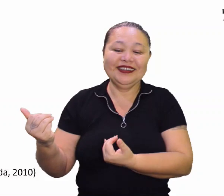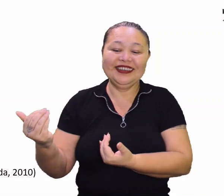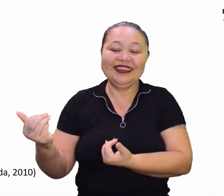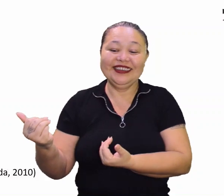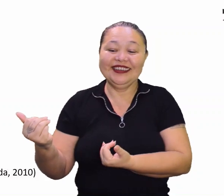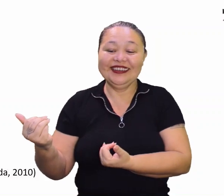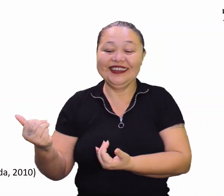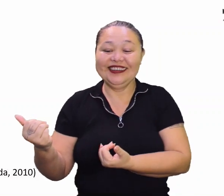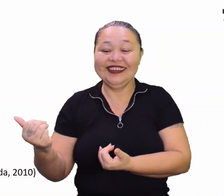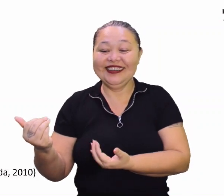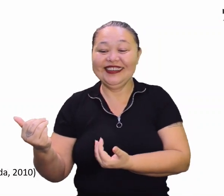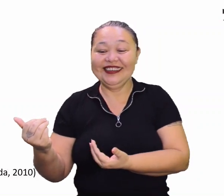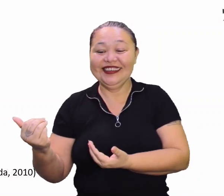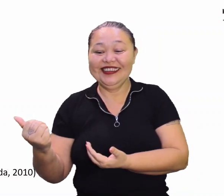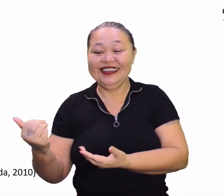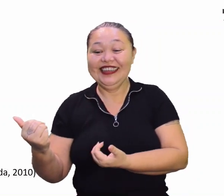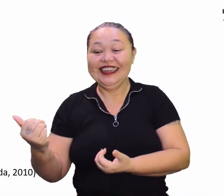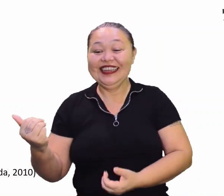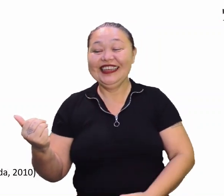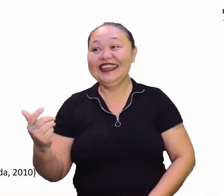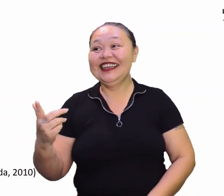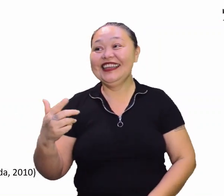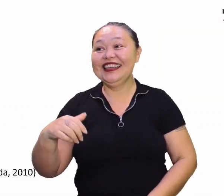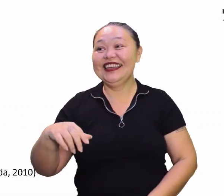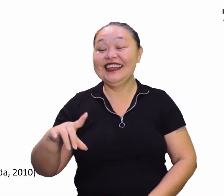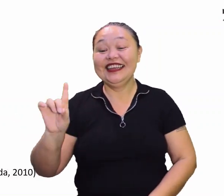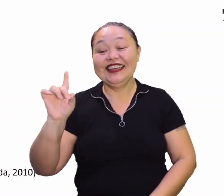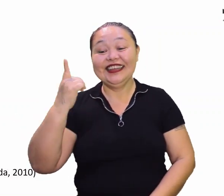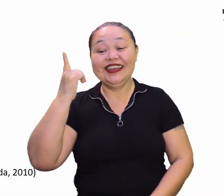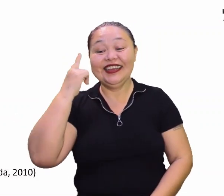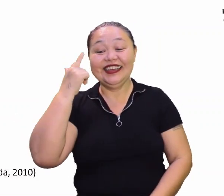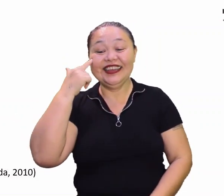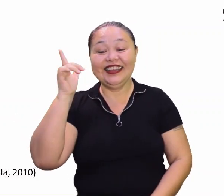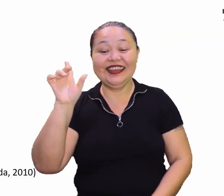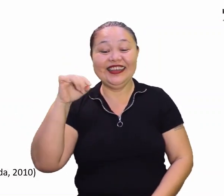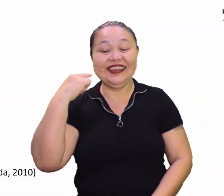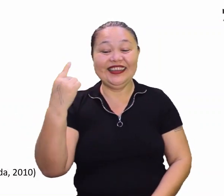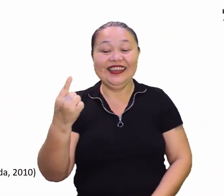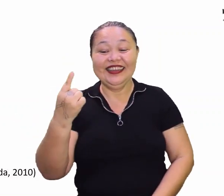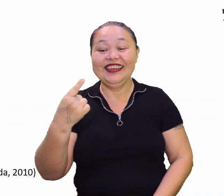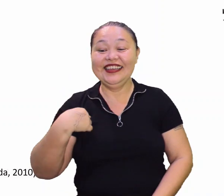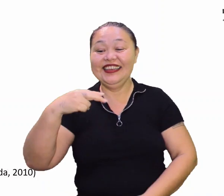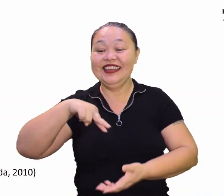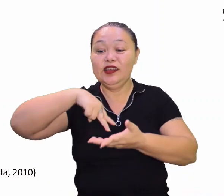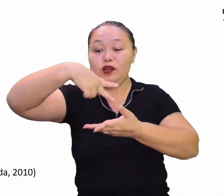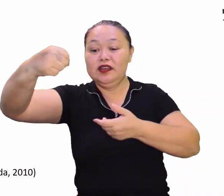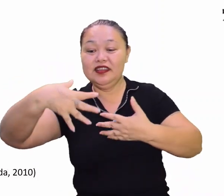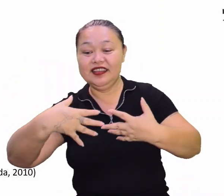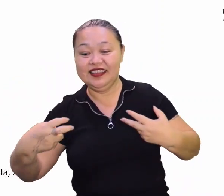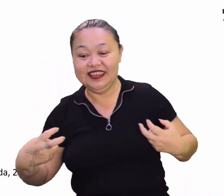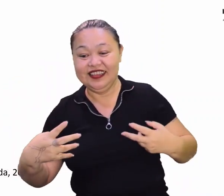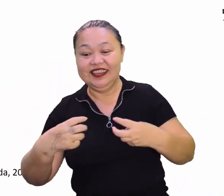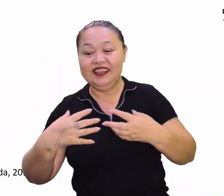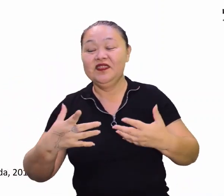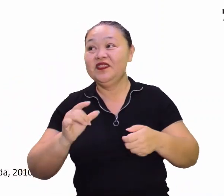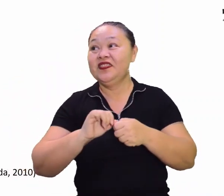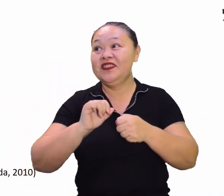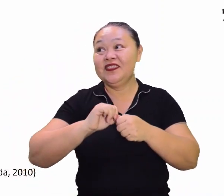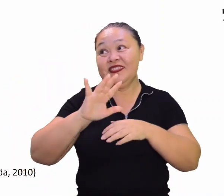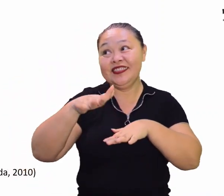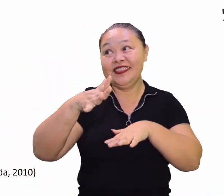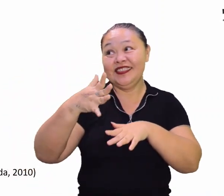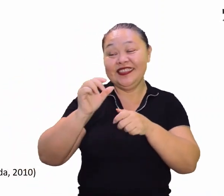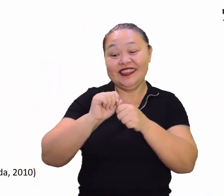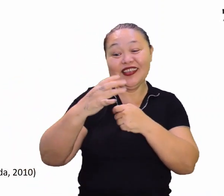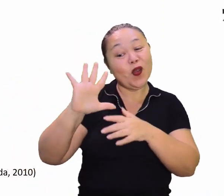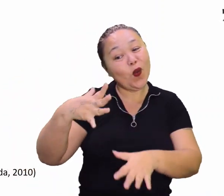venha tão rir de novinho mim. mais. Não venha rir de mim, que agora eu peguei você no pulo do tigre. Eu não sou novinho muito, não, professor. Eu só posso ser aí